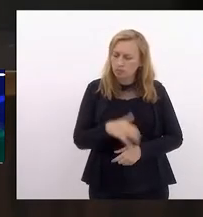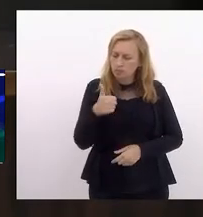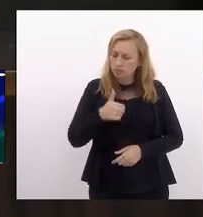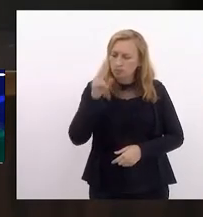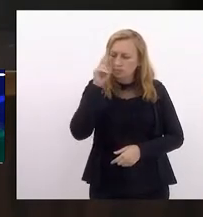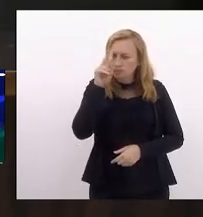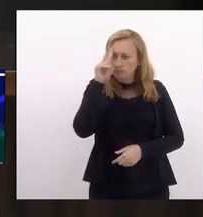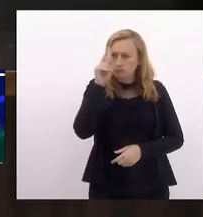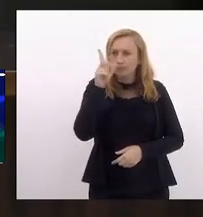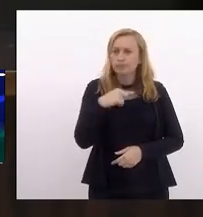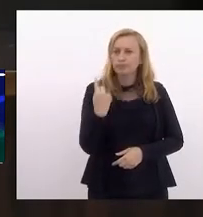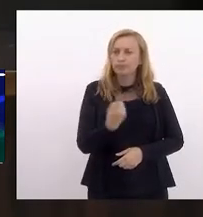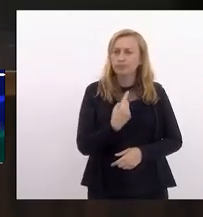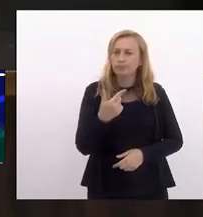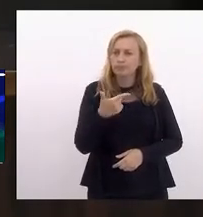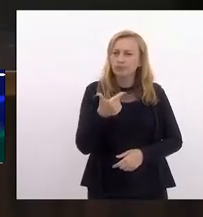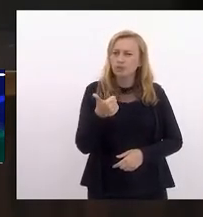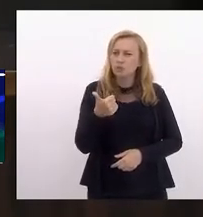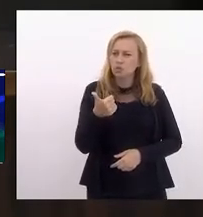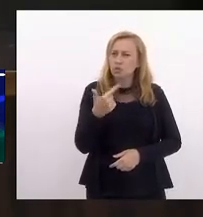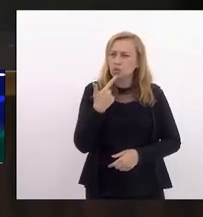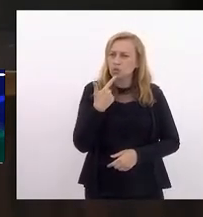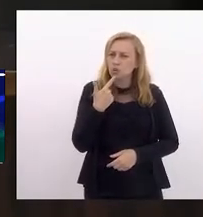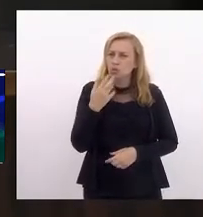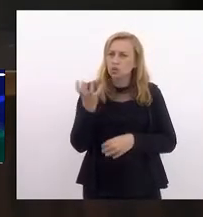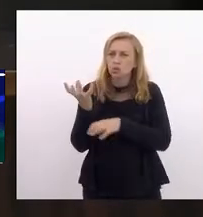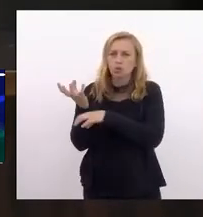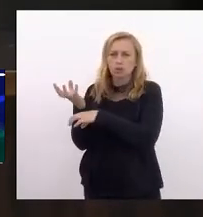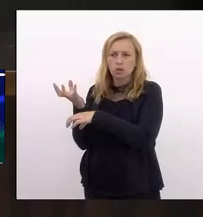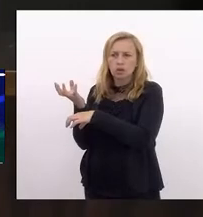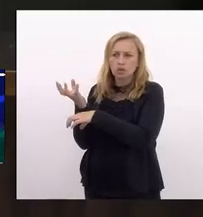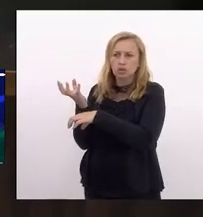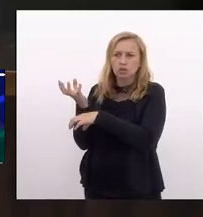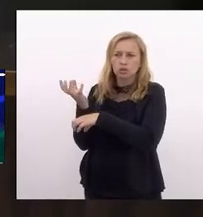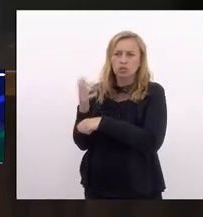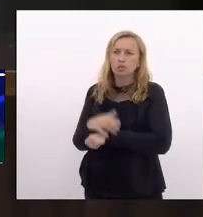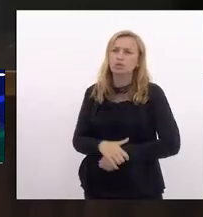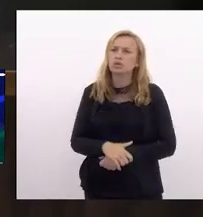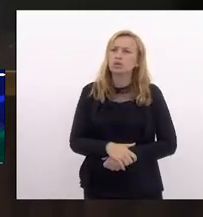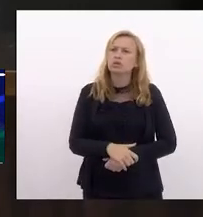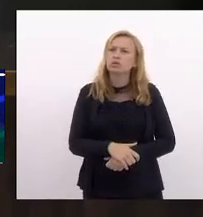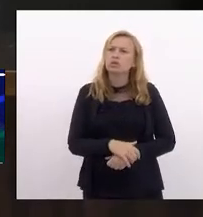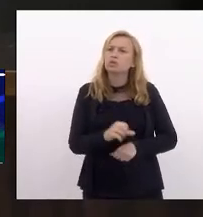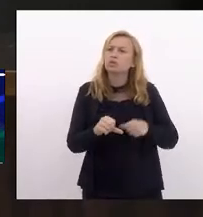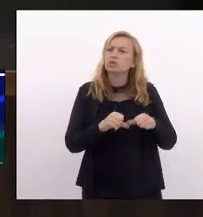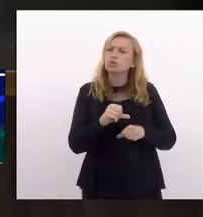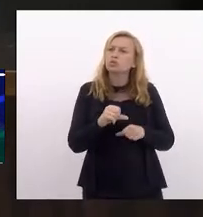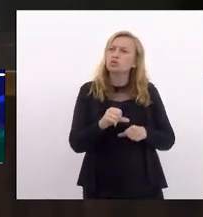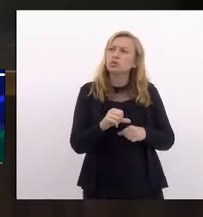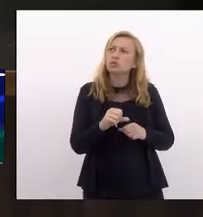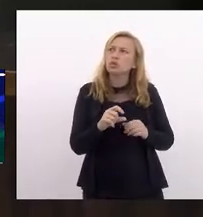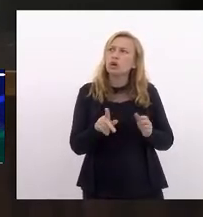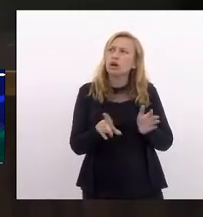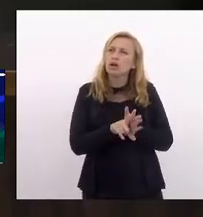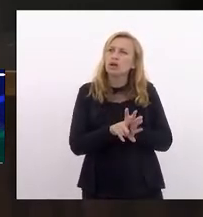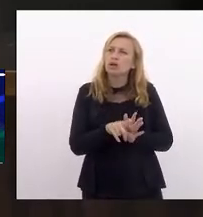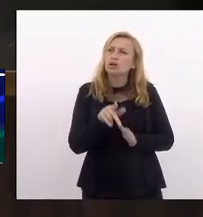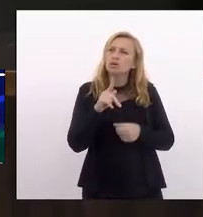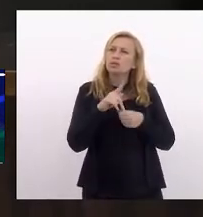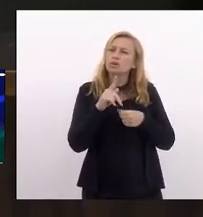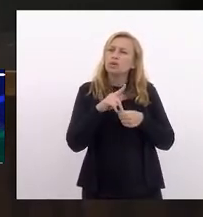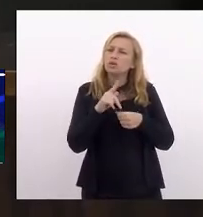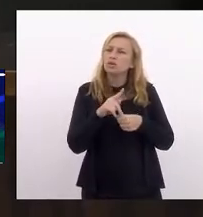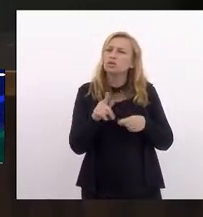lembramos nós que em 12 o Congresso é modificou a lei e do